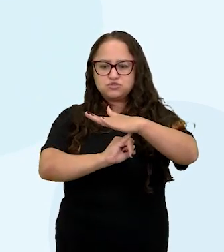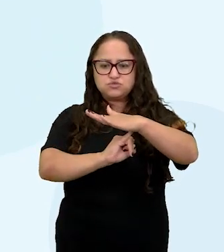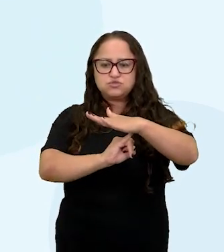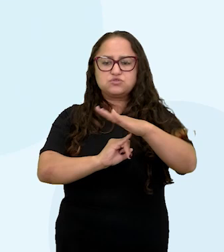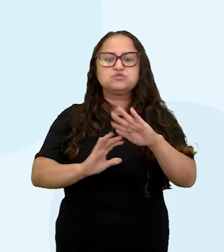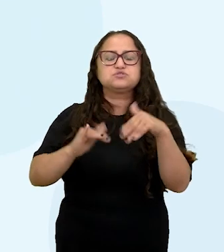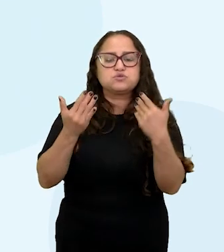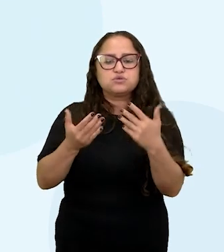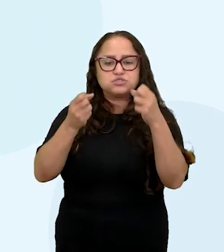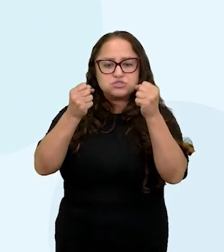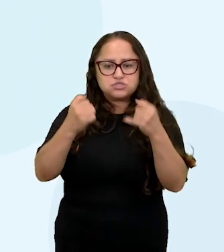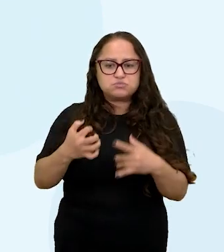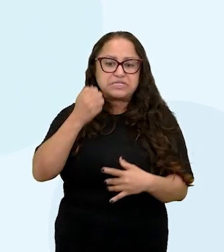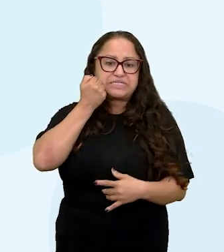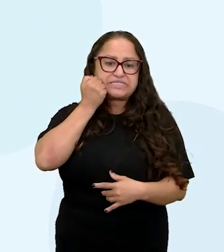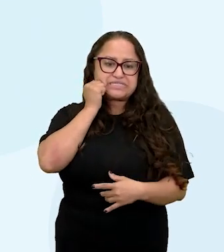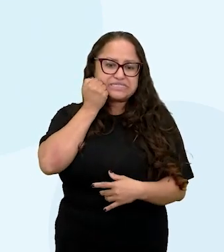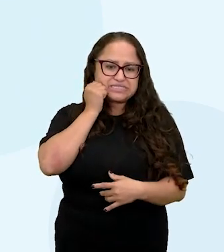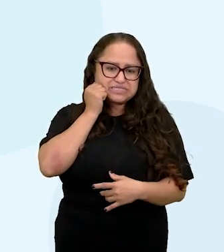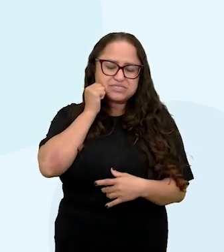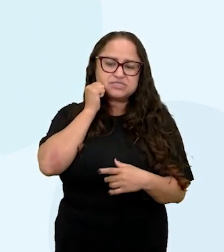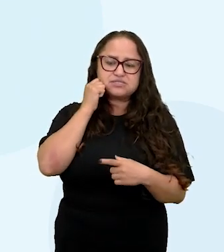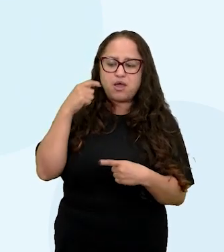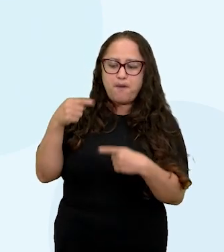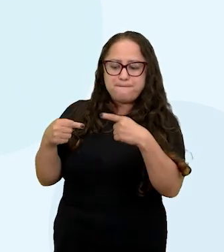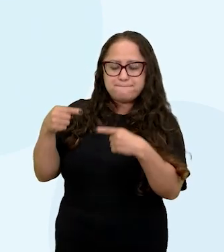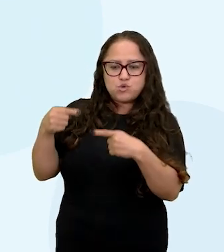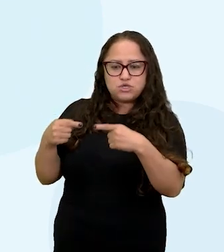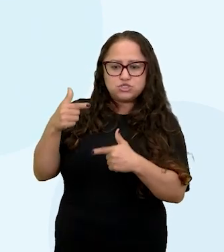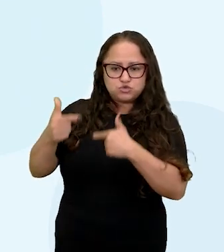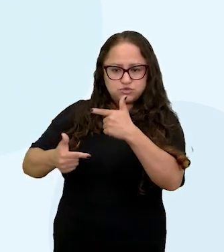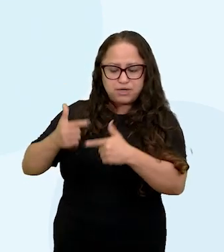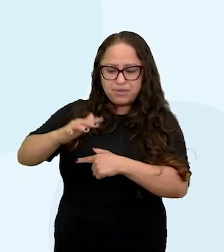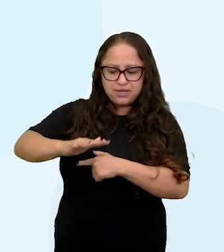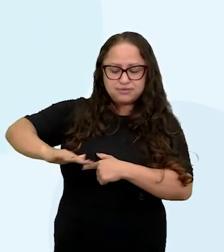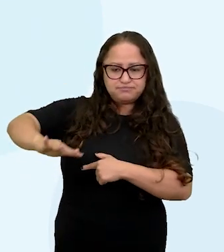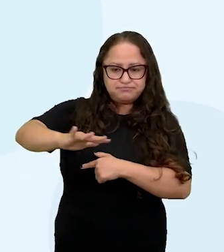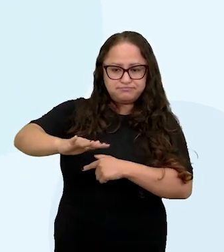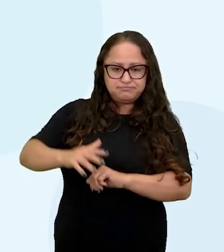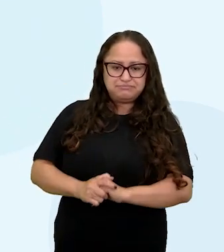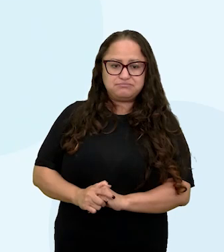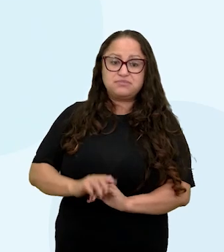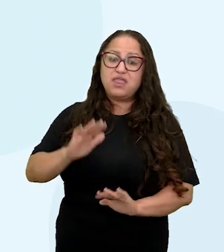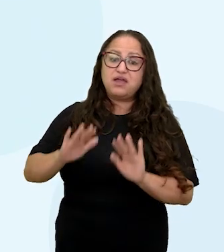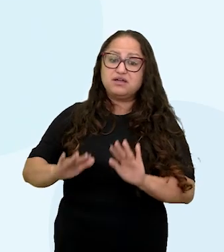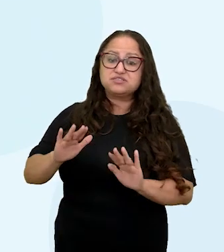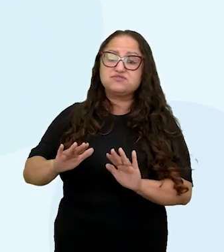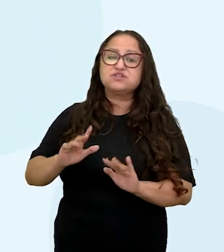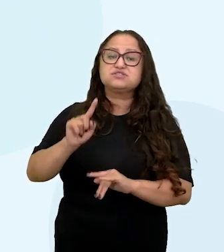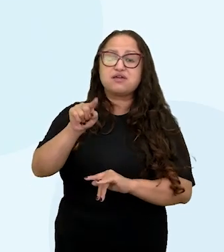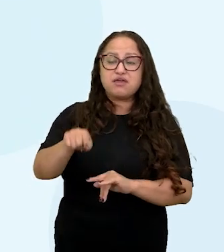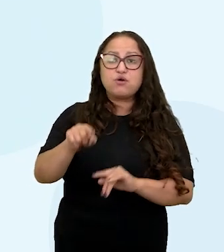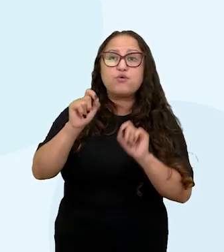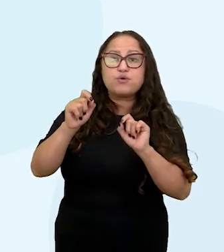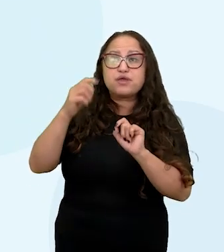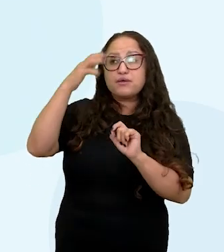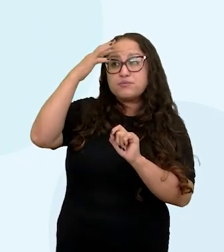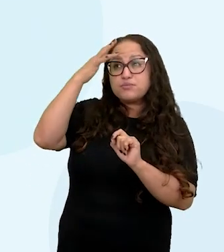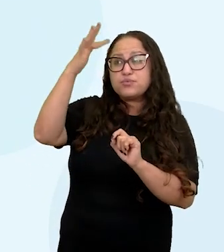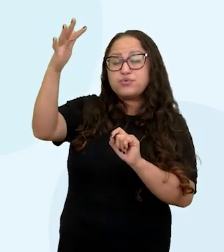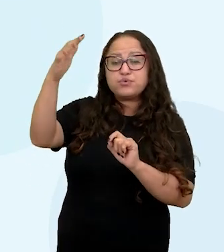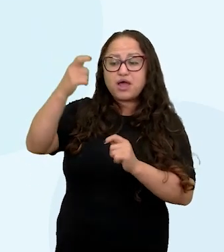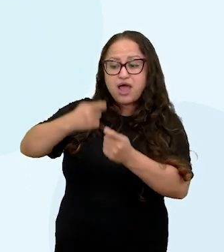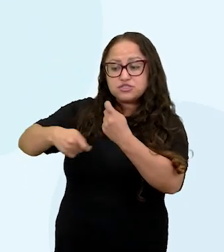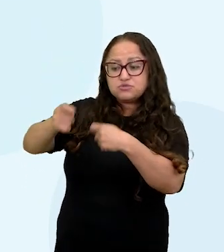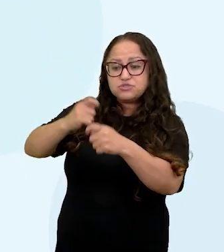gente fala de um cientista político trabalhar nessas esferas, muitas vezes é com o ideal de tornar a administração